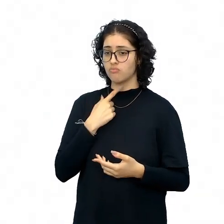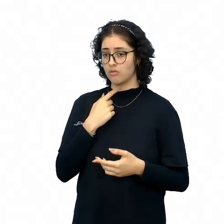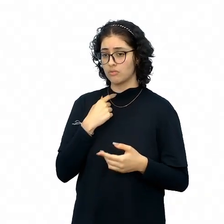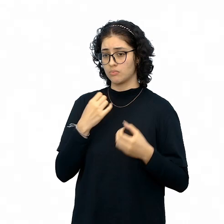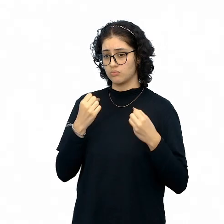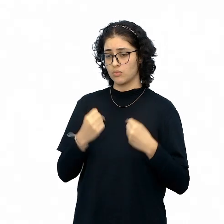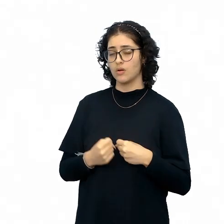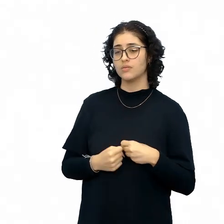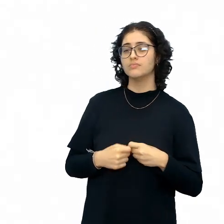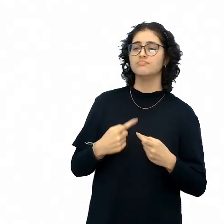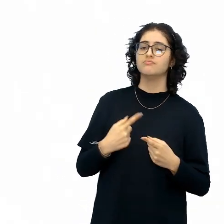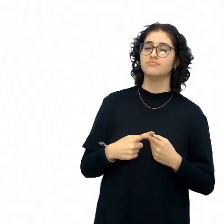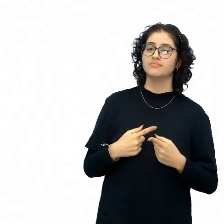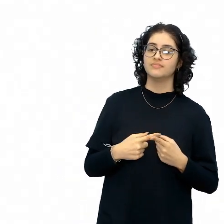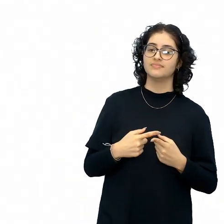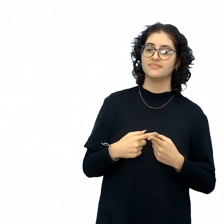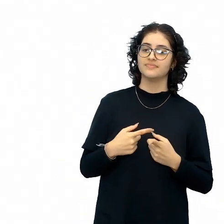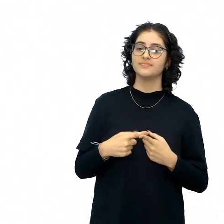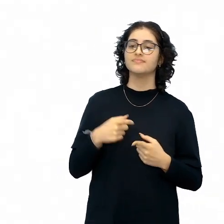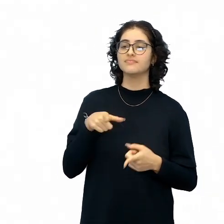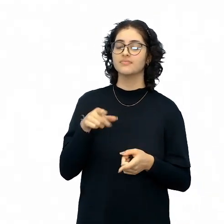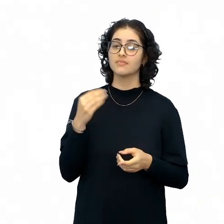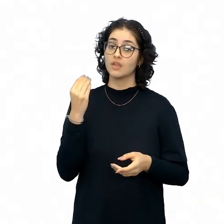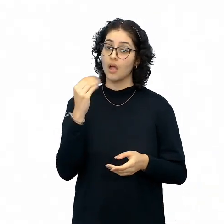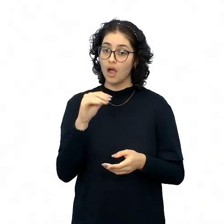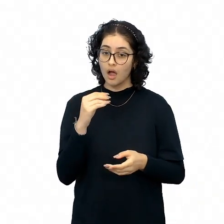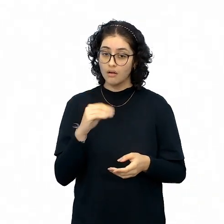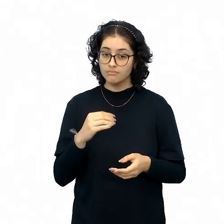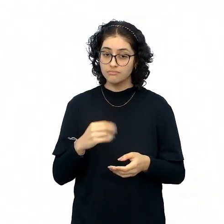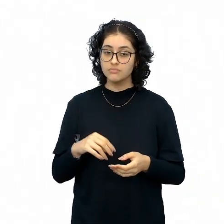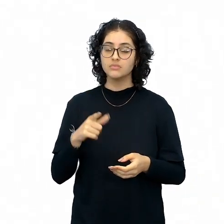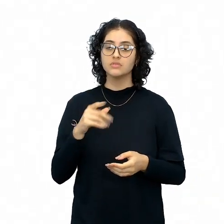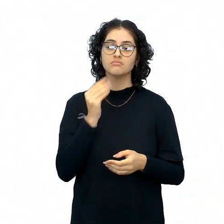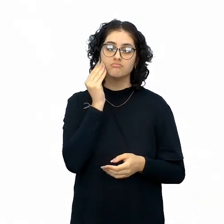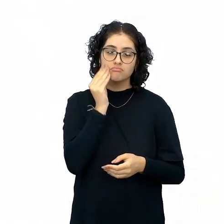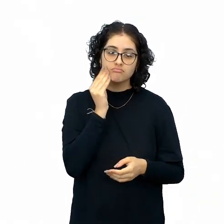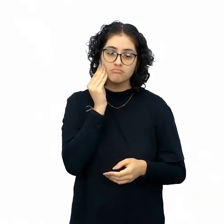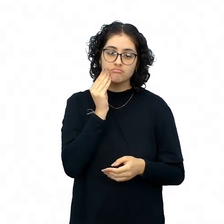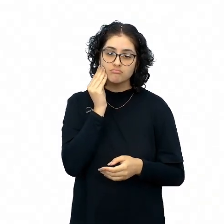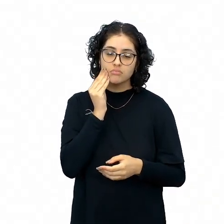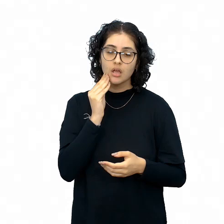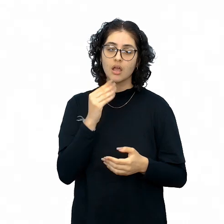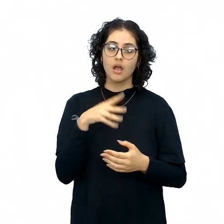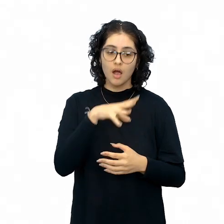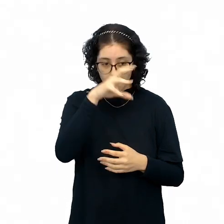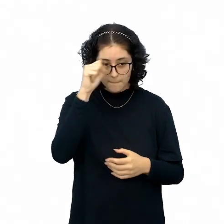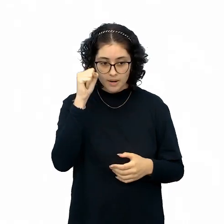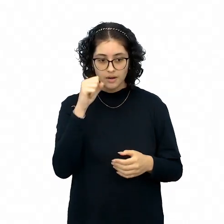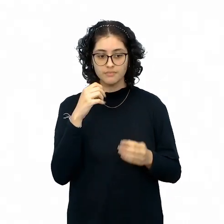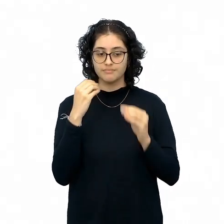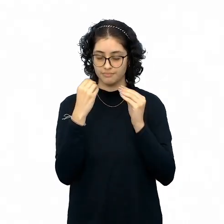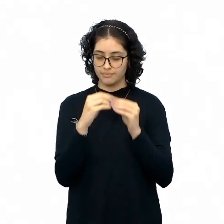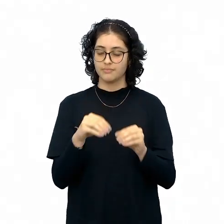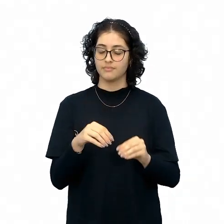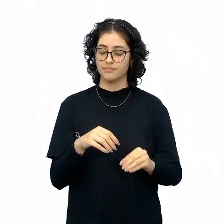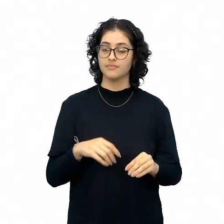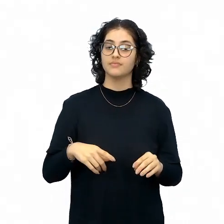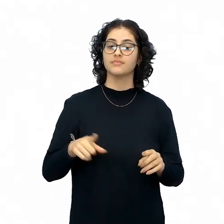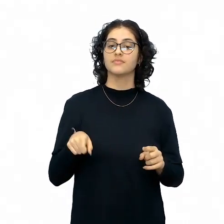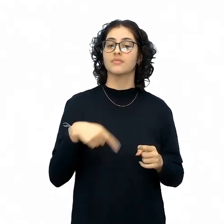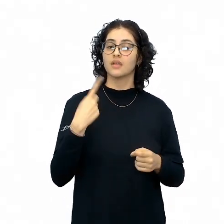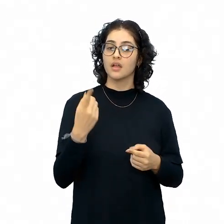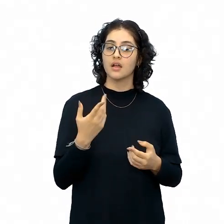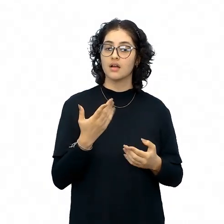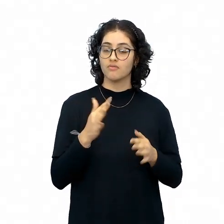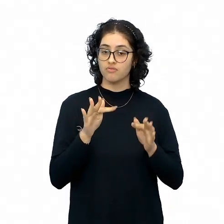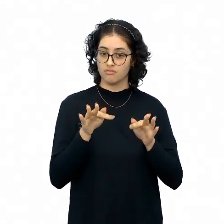né? Para quê? Para que vocês apliquem essa sugestão de experiência de aprendizagem depois, em outro momento, quem sabe ao final